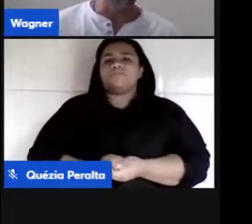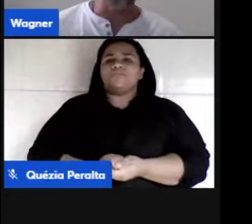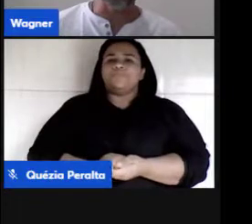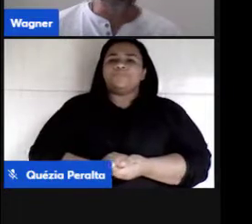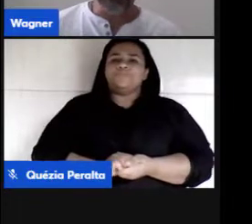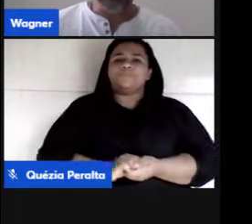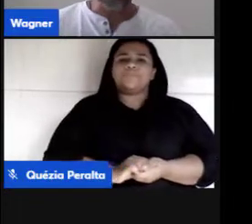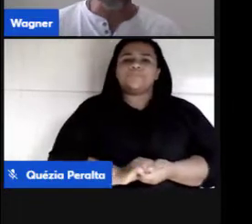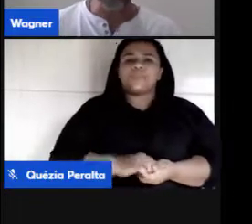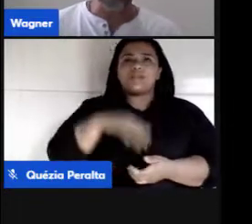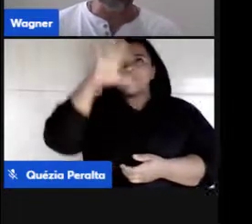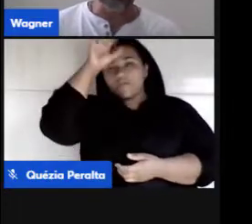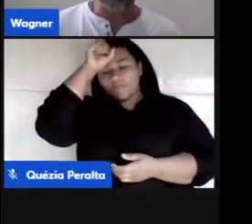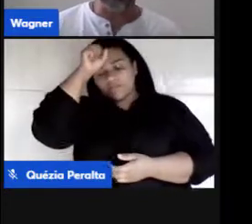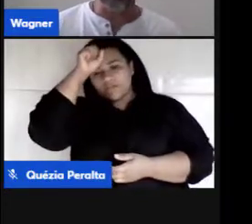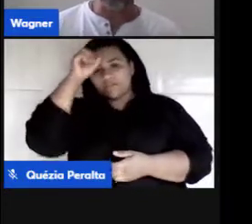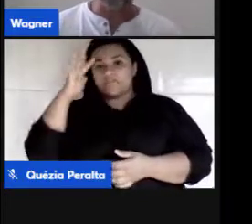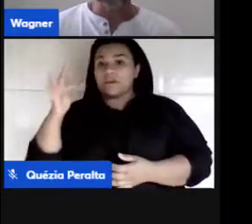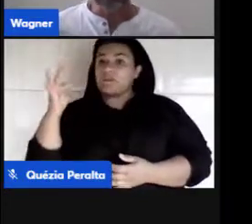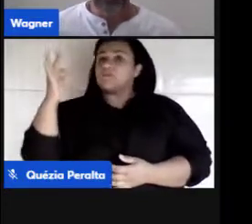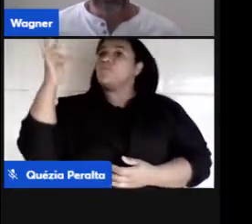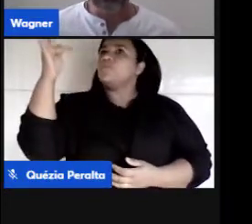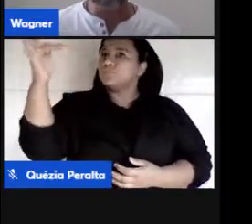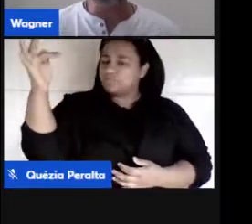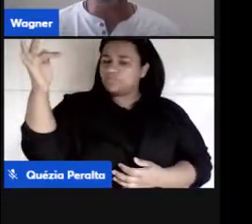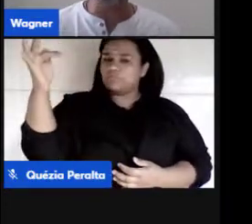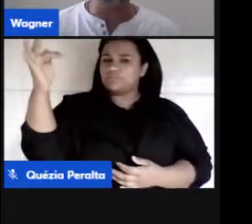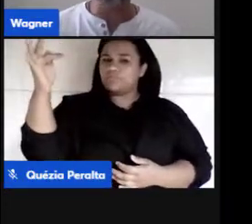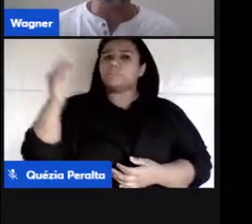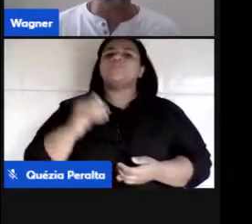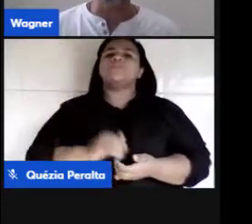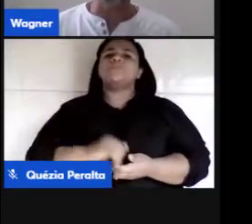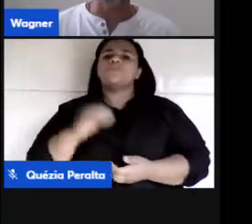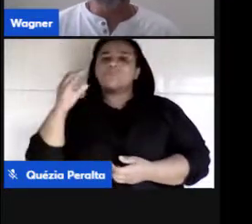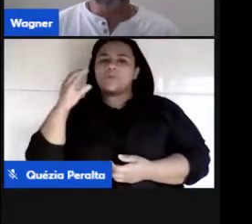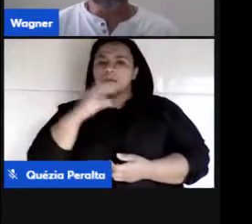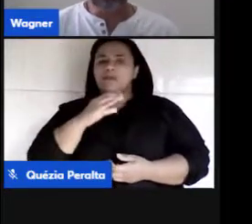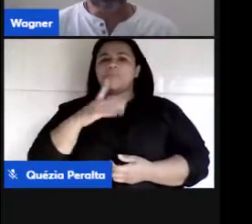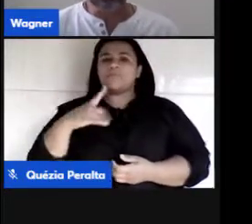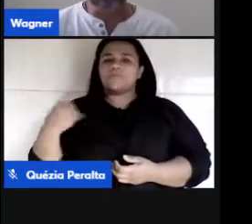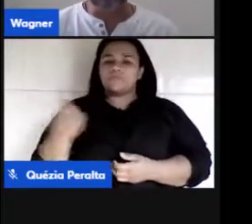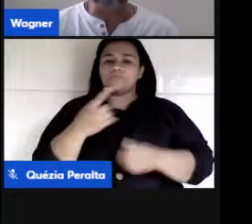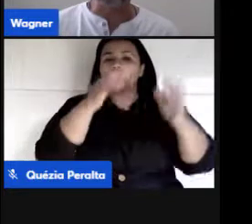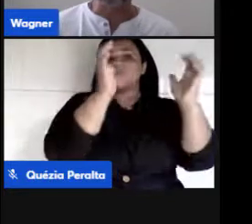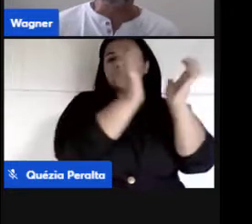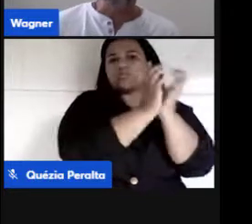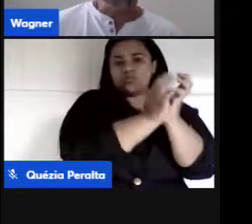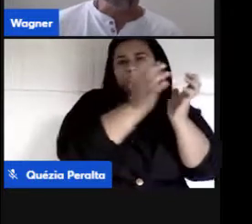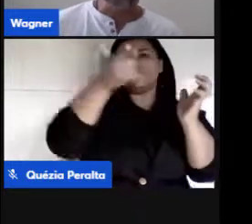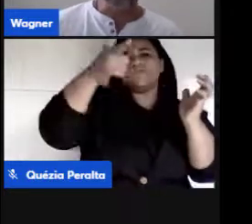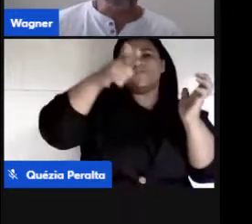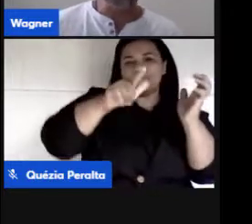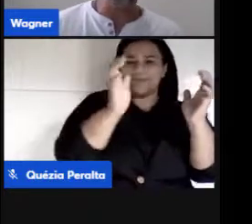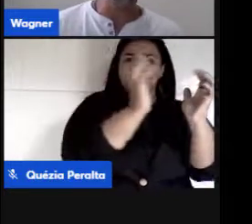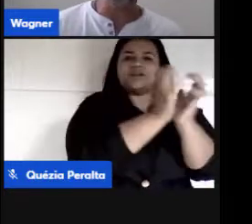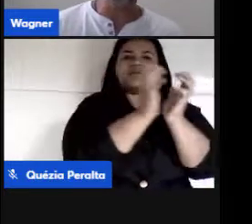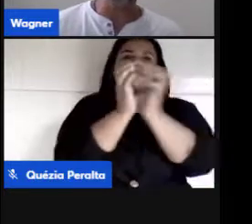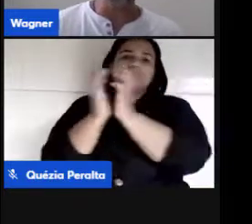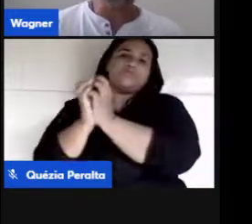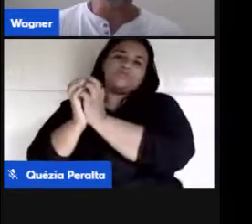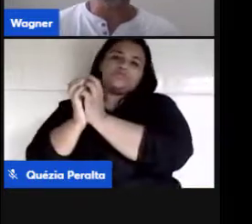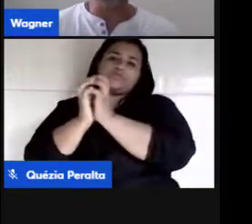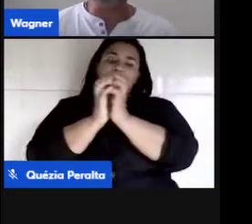que no futuro, esperamos que seja próximo, se concretize no coletivo, onde aí, então, o seu planejamento